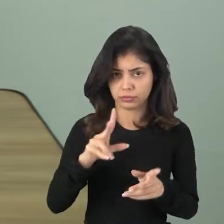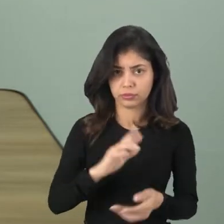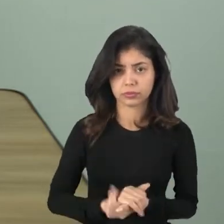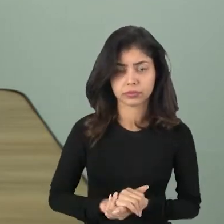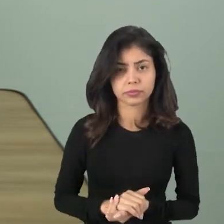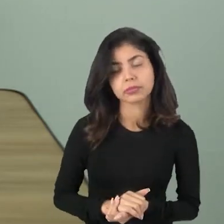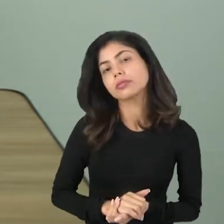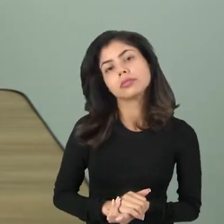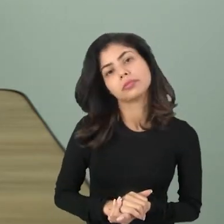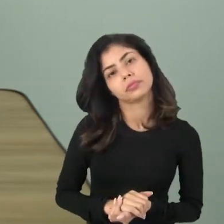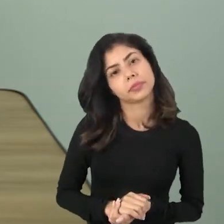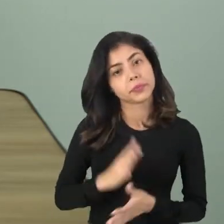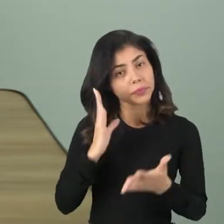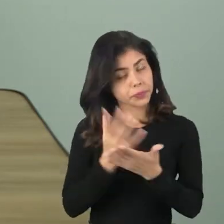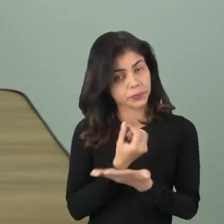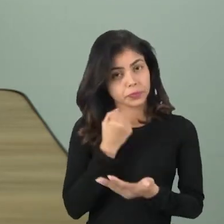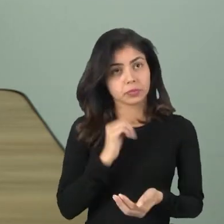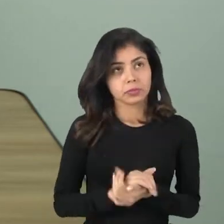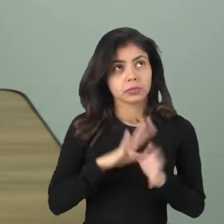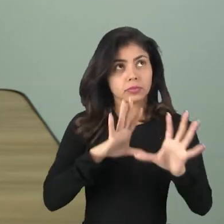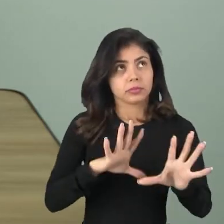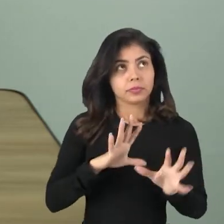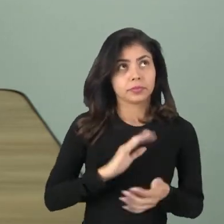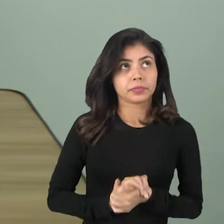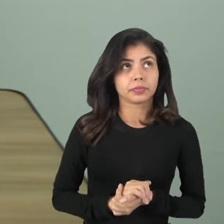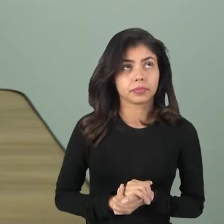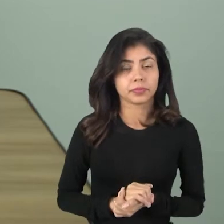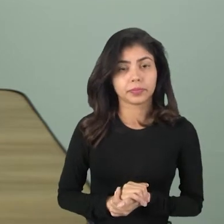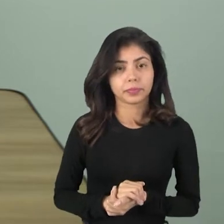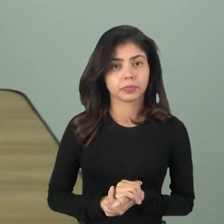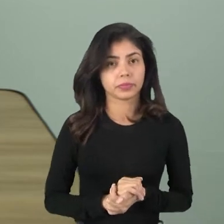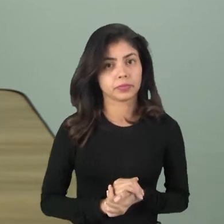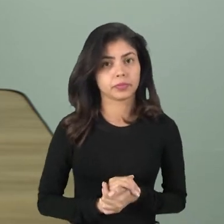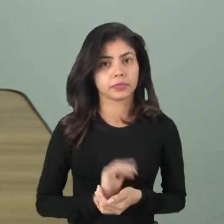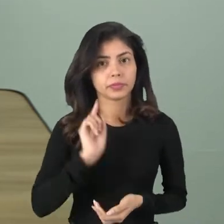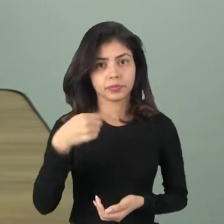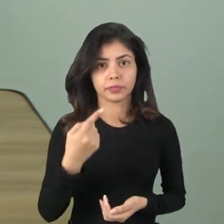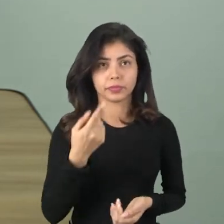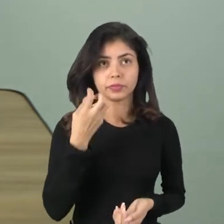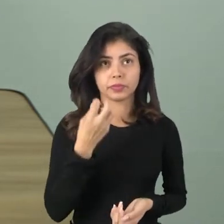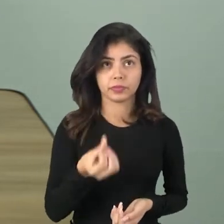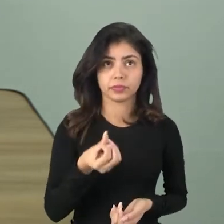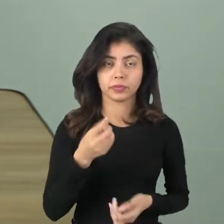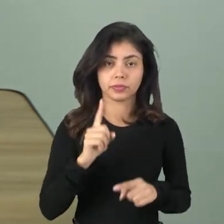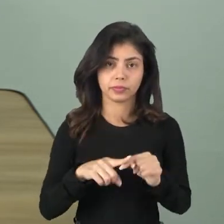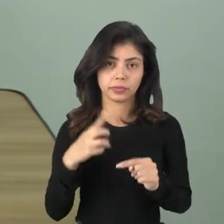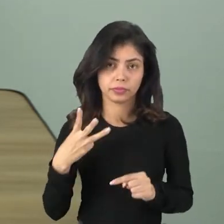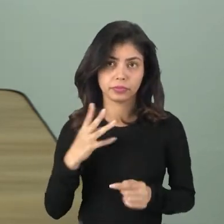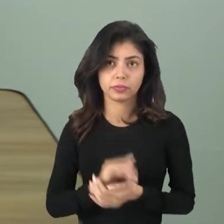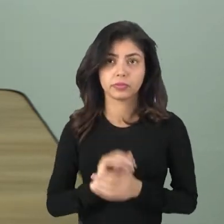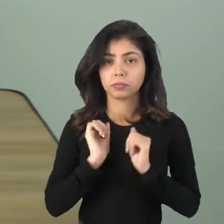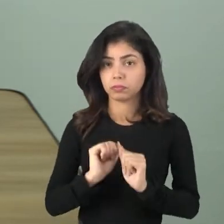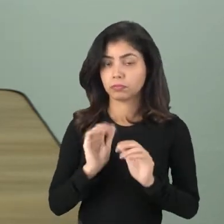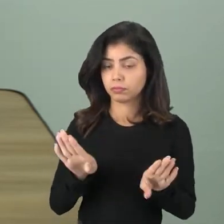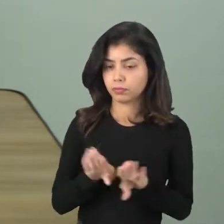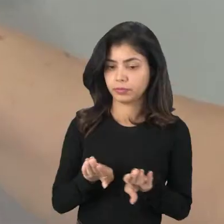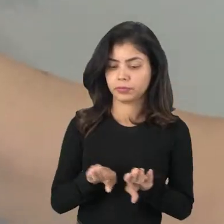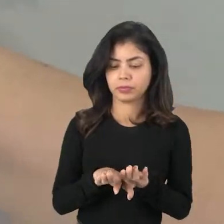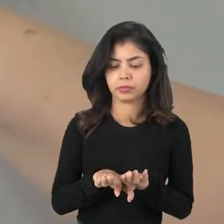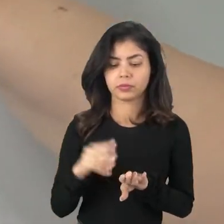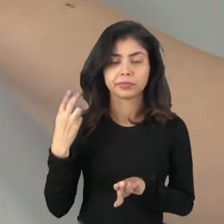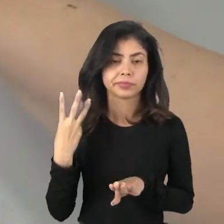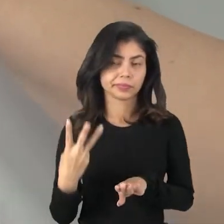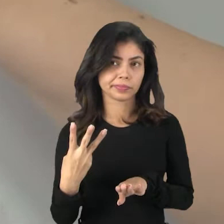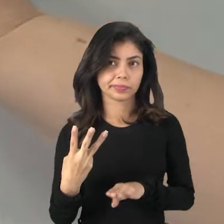diferente olha só eu peguei esse de peguei depois desse mas o três é mas eu posso também